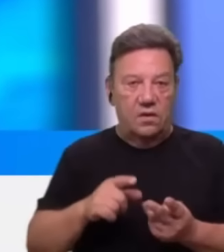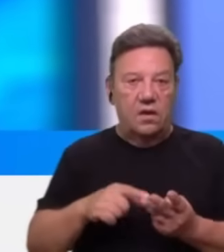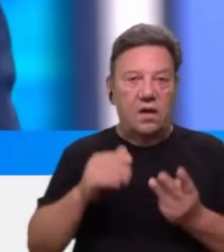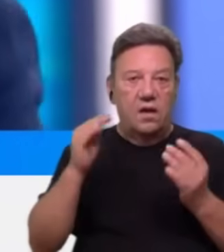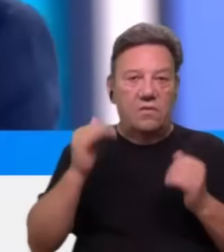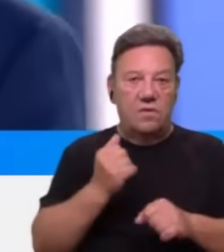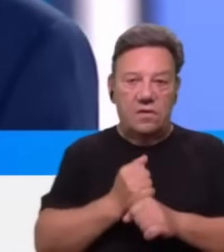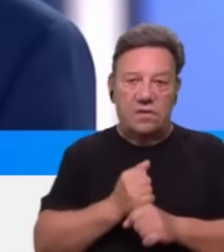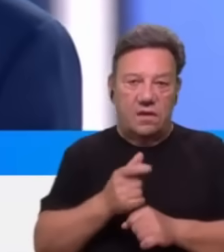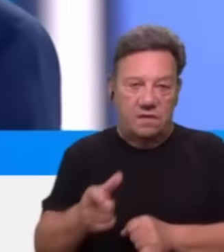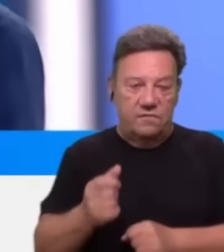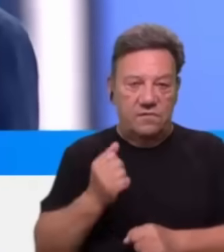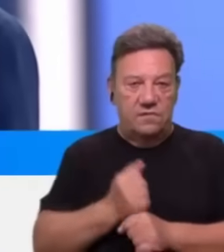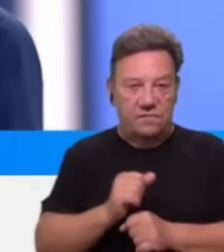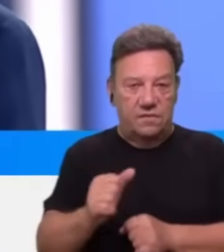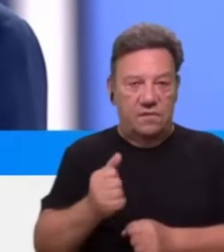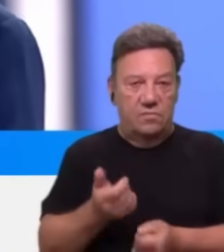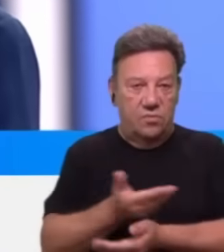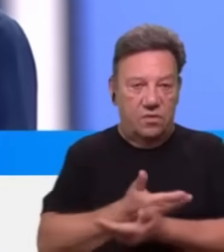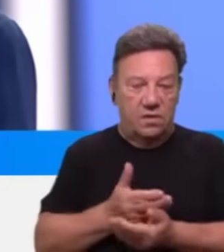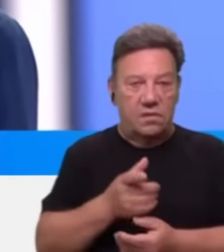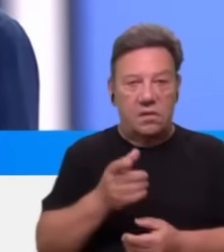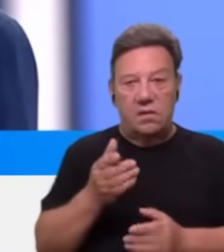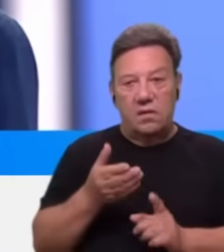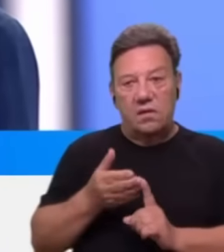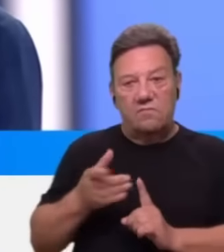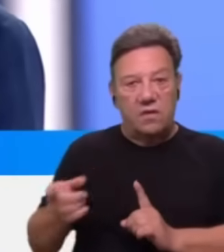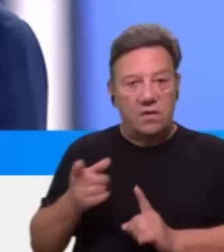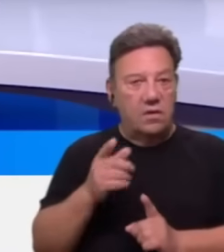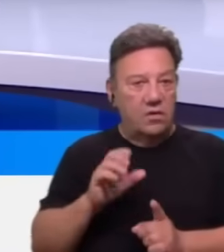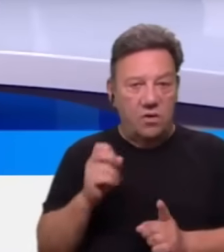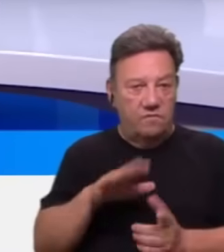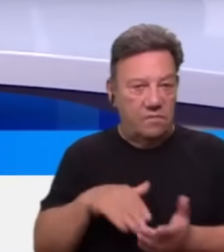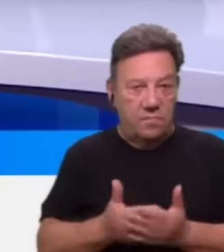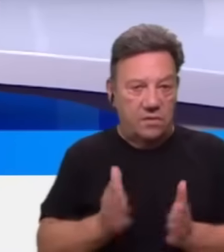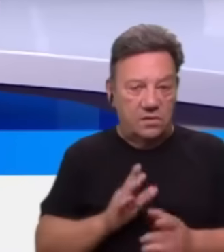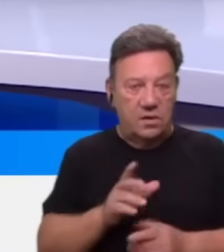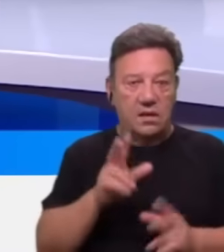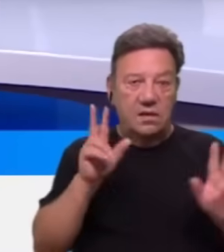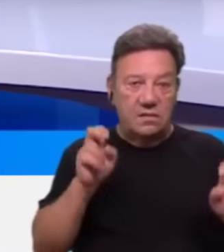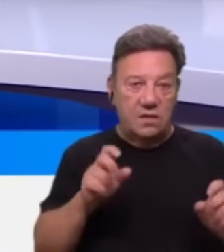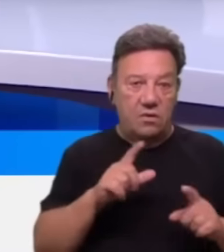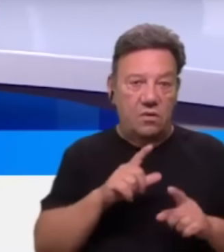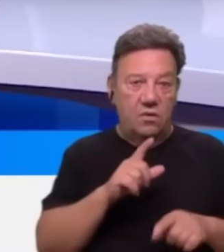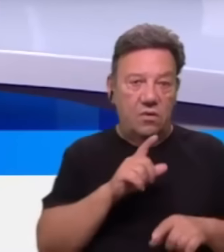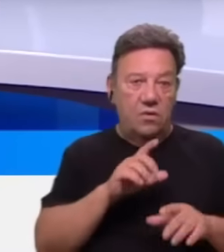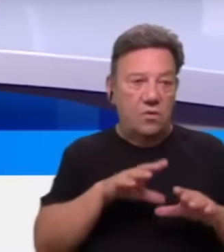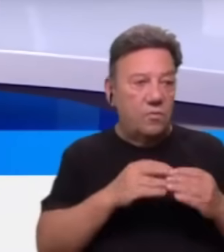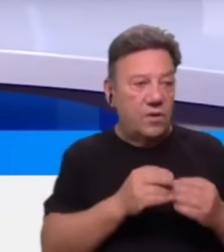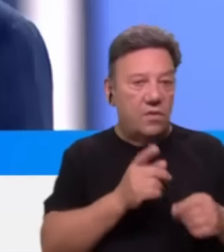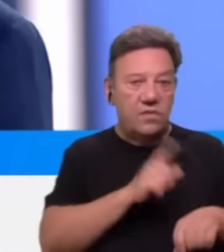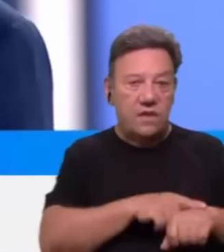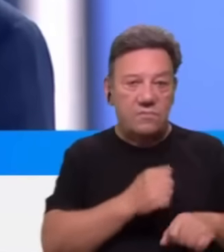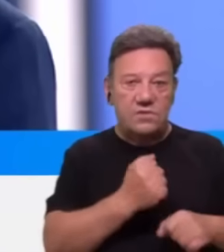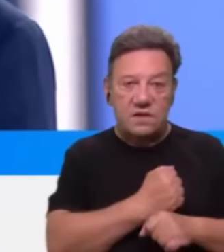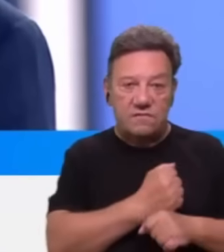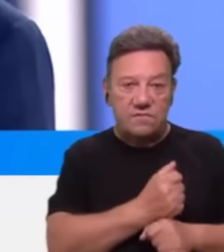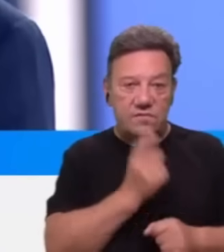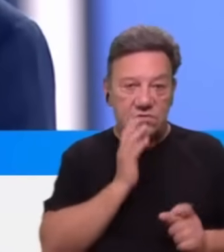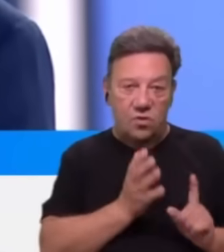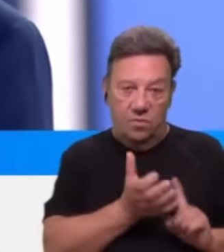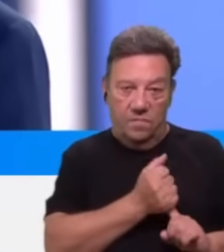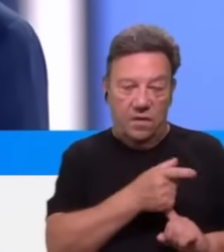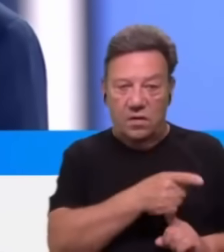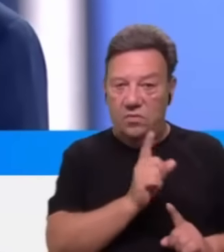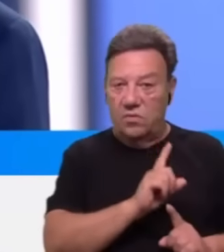tirando isso das tarefas burocrando isso não vai apresentar como ele disse a questão da recuperação integral do tempo de serviço é uma questão